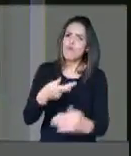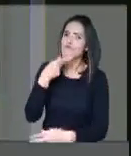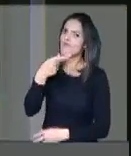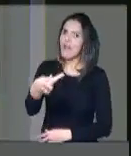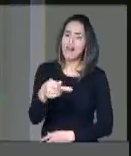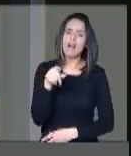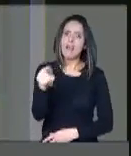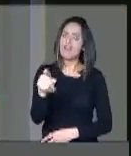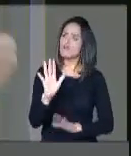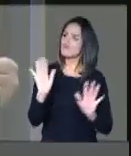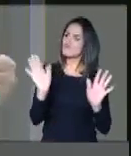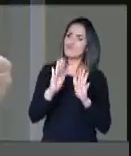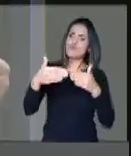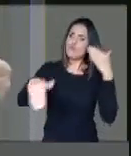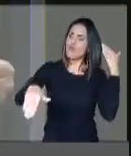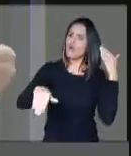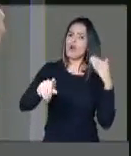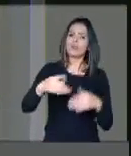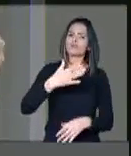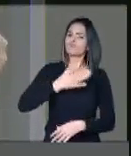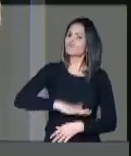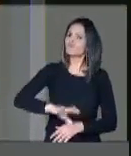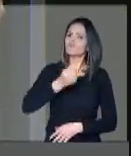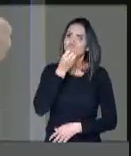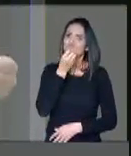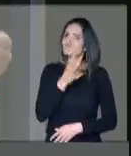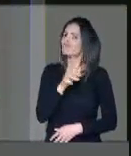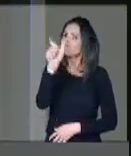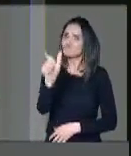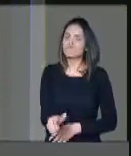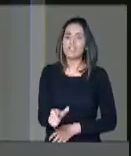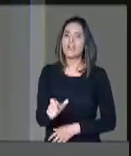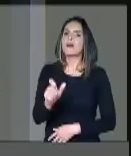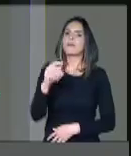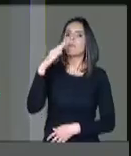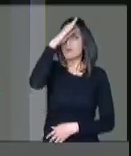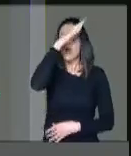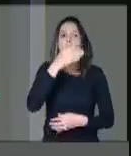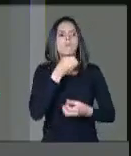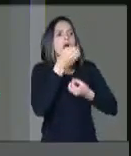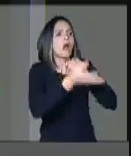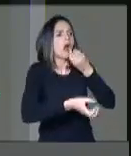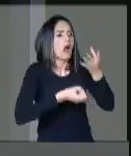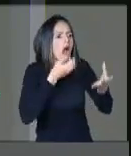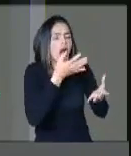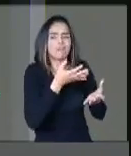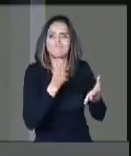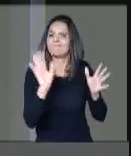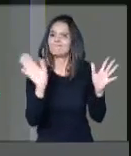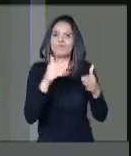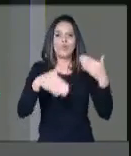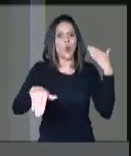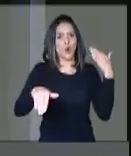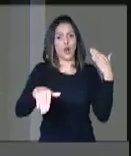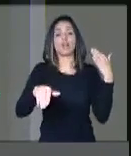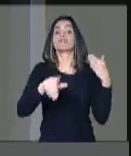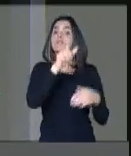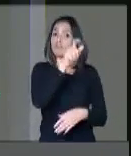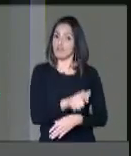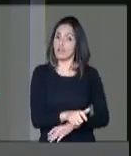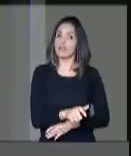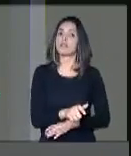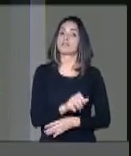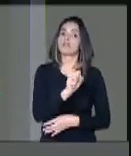manifestar o seu repúdio às declarações do presidente Bolsonaro, deixando